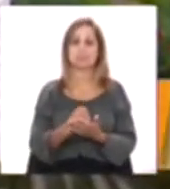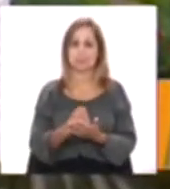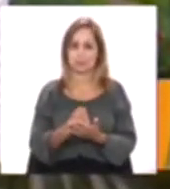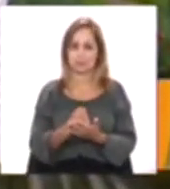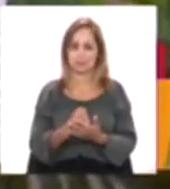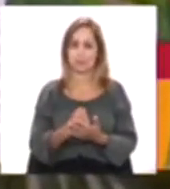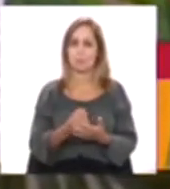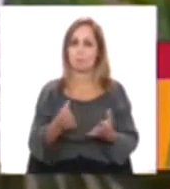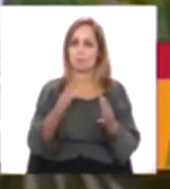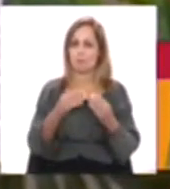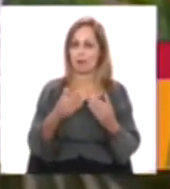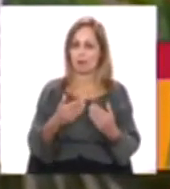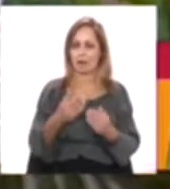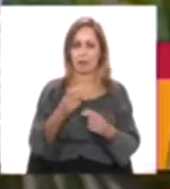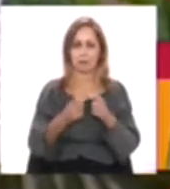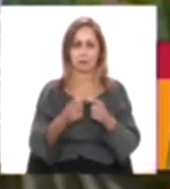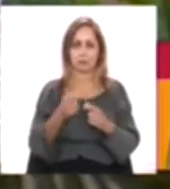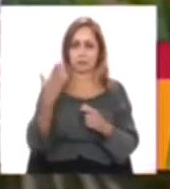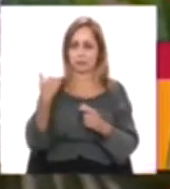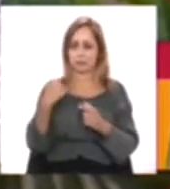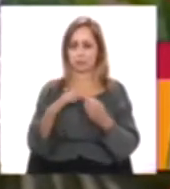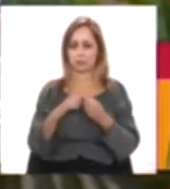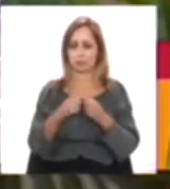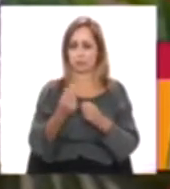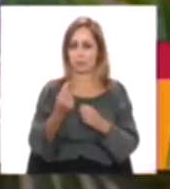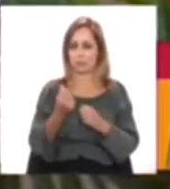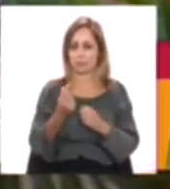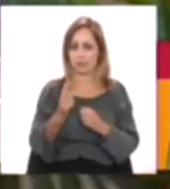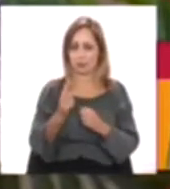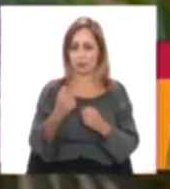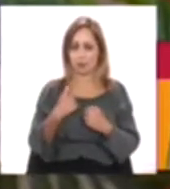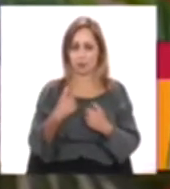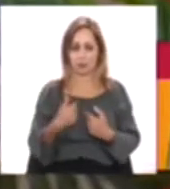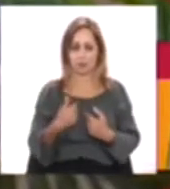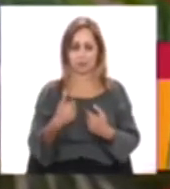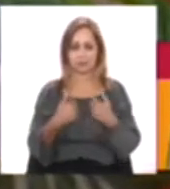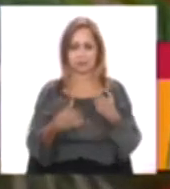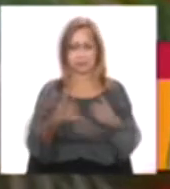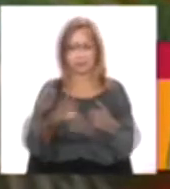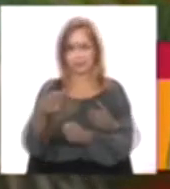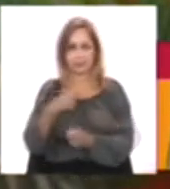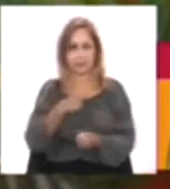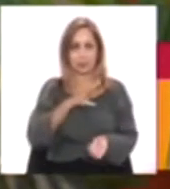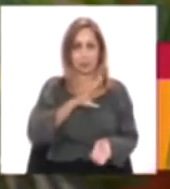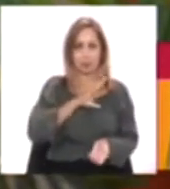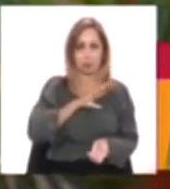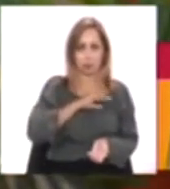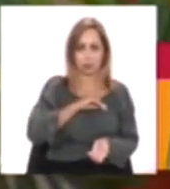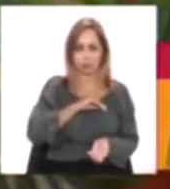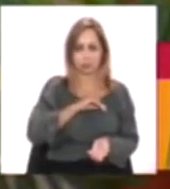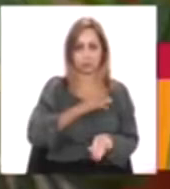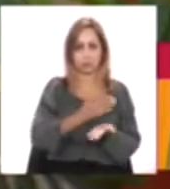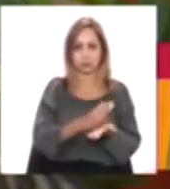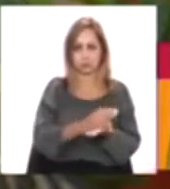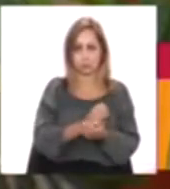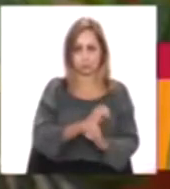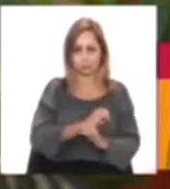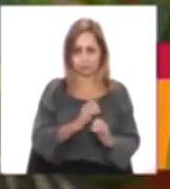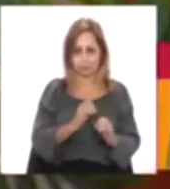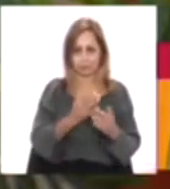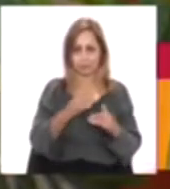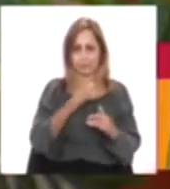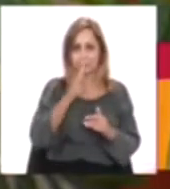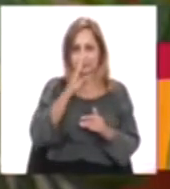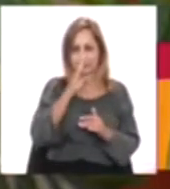agora. Há pessoas que nunca tiveram problemas financeiros e agora estão completamente aflitos e nunca se imaginaram nesta situação. Agora, se as pessoas tiverem esta noção